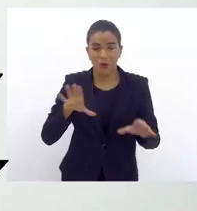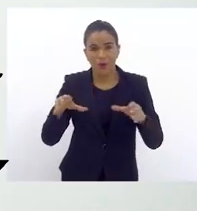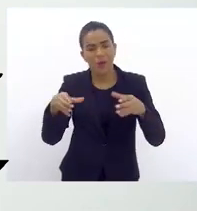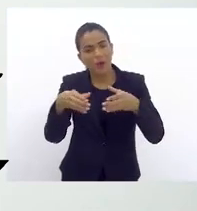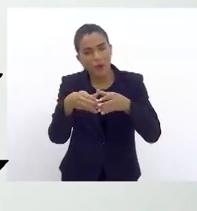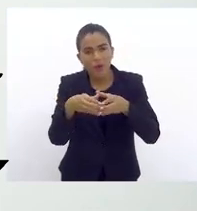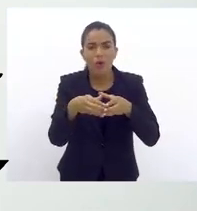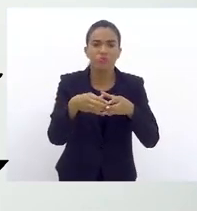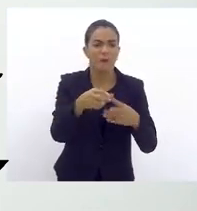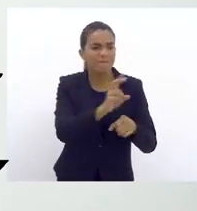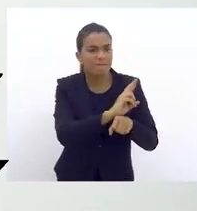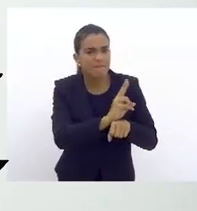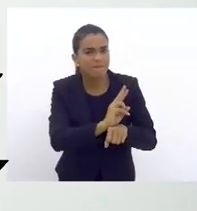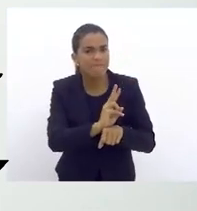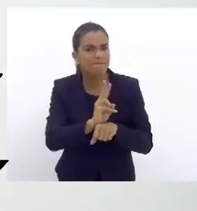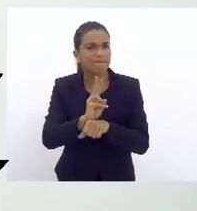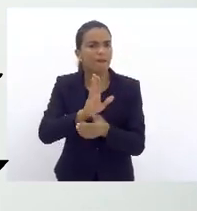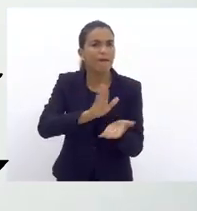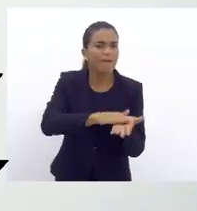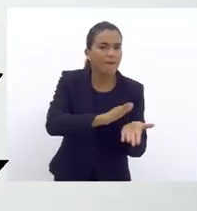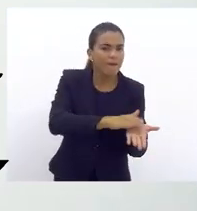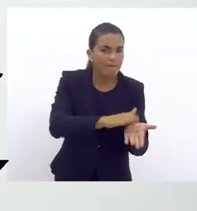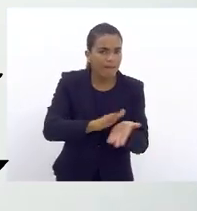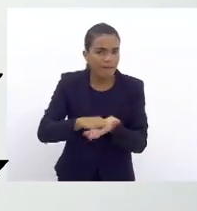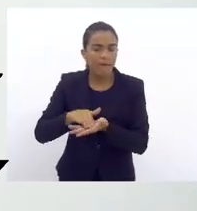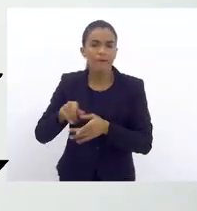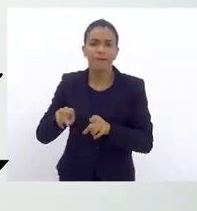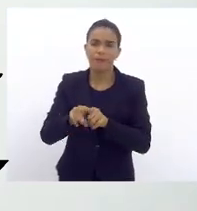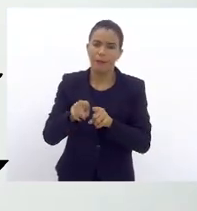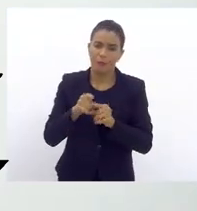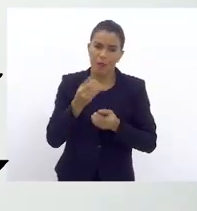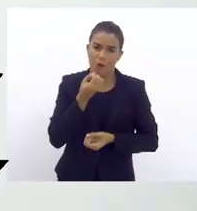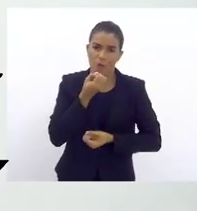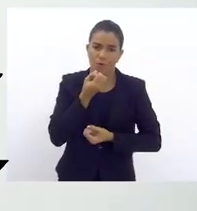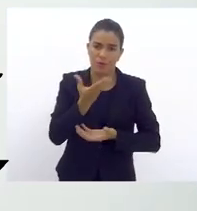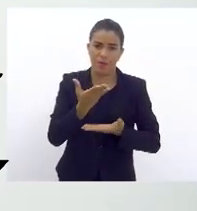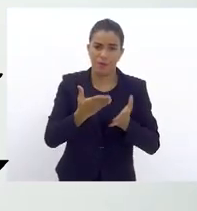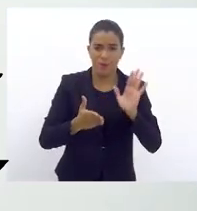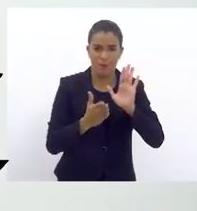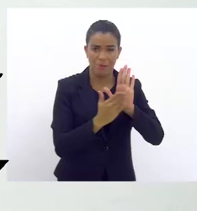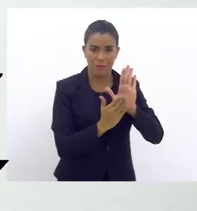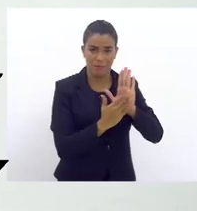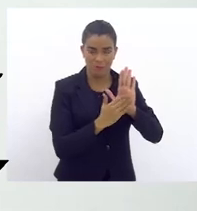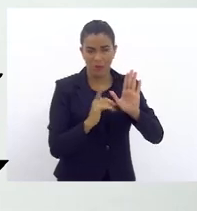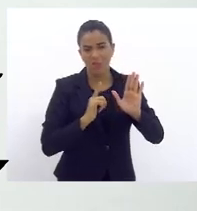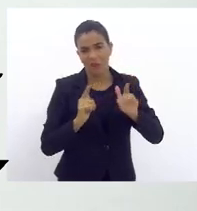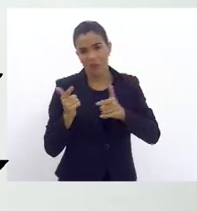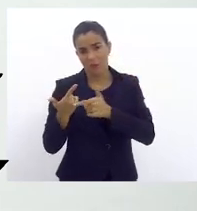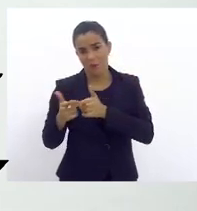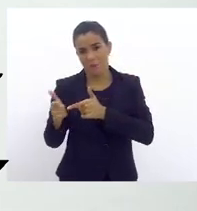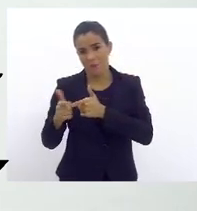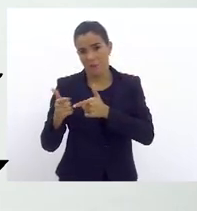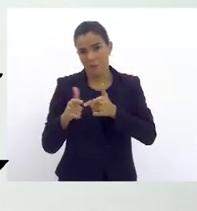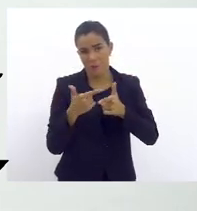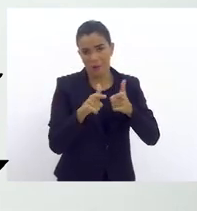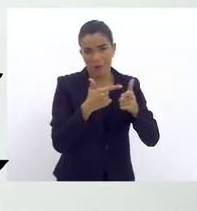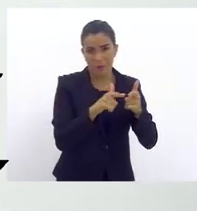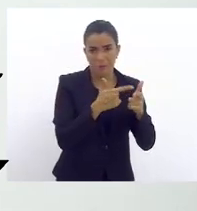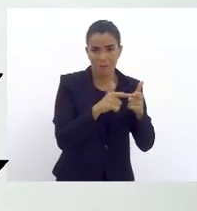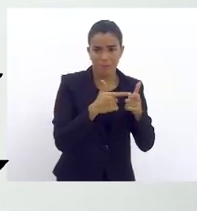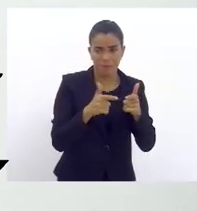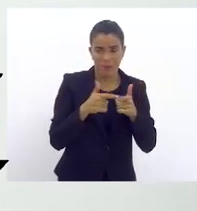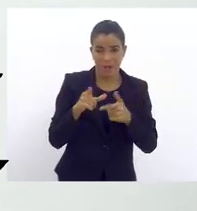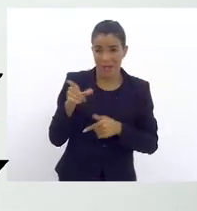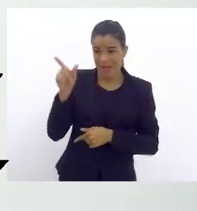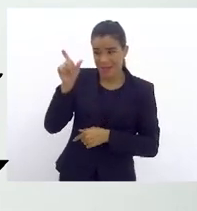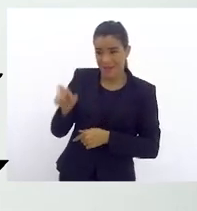comissão monitorasse e eu gostaria de deixar uma proposta nós temos problemas e como a